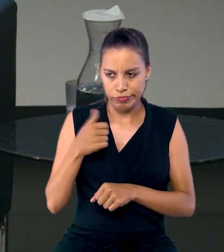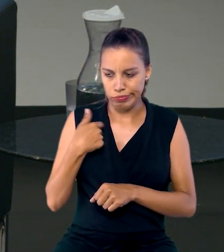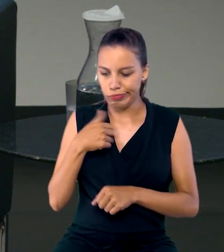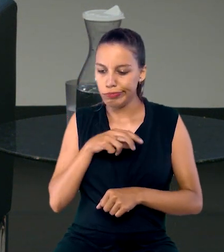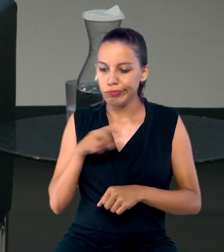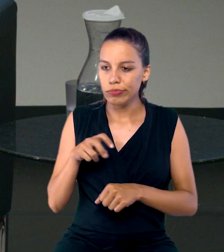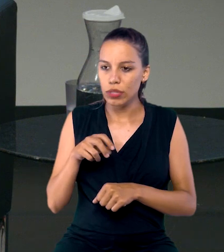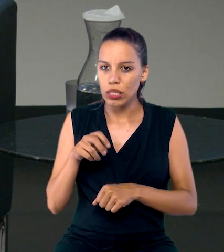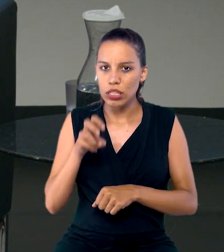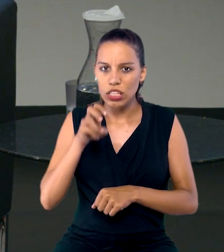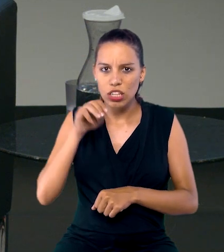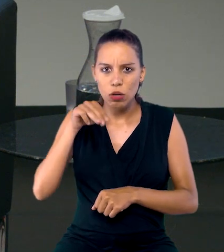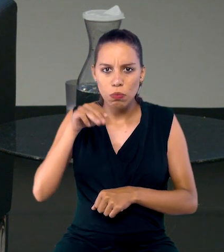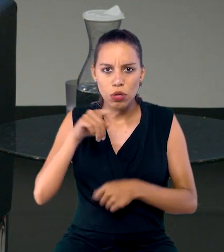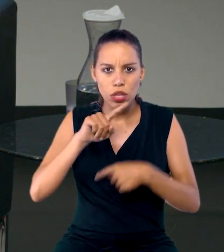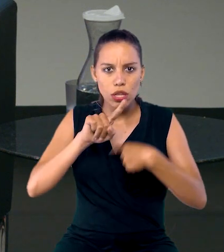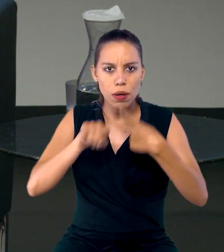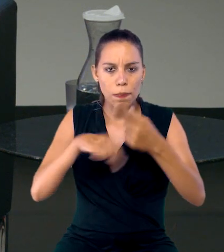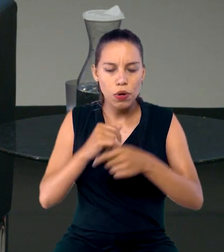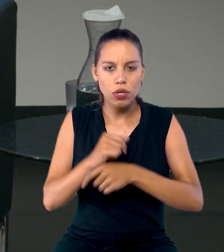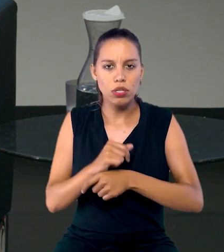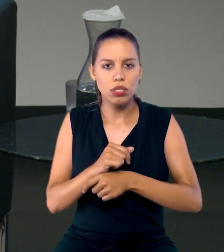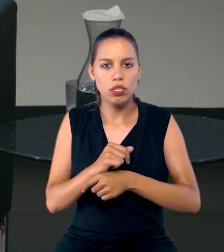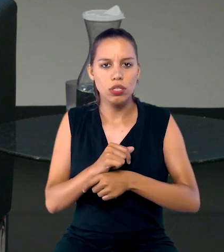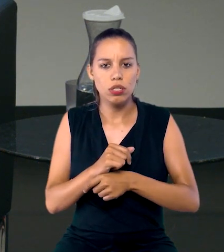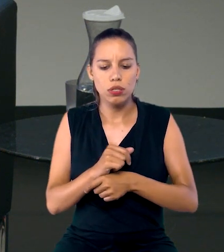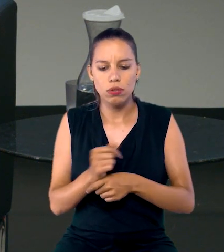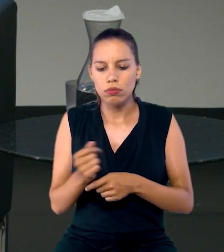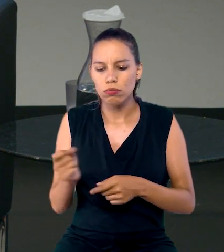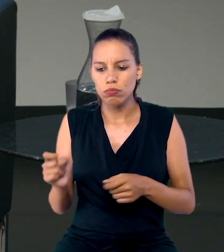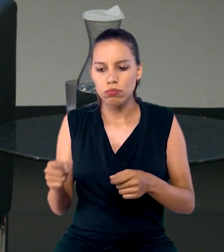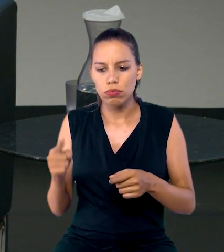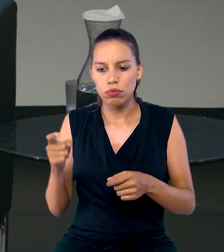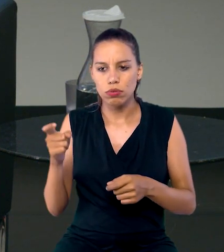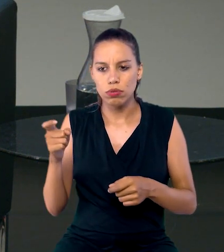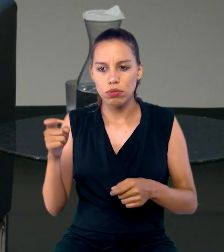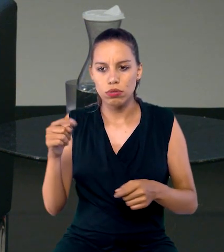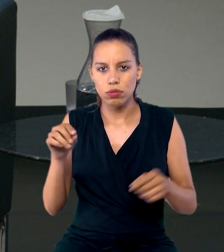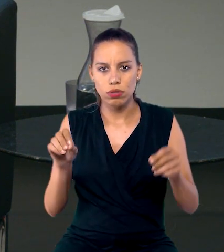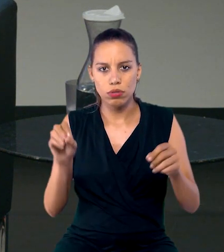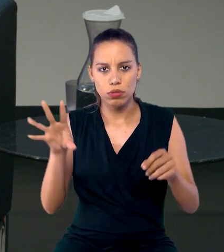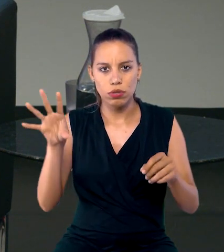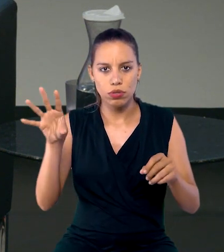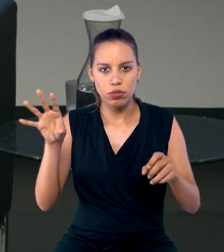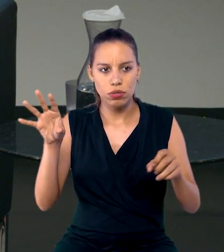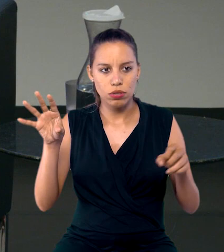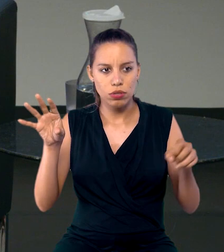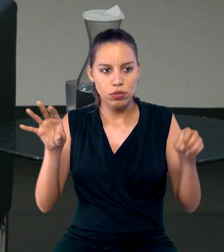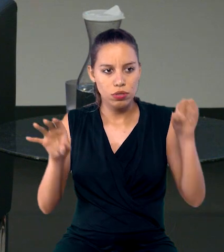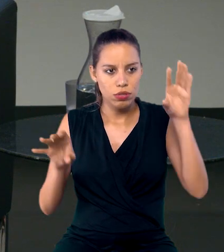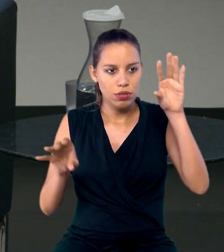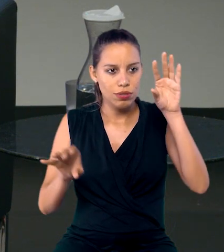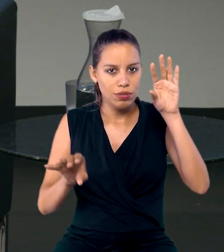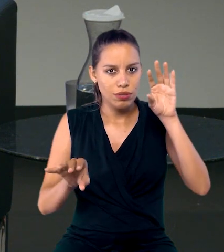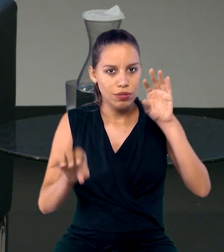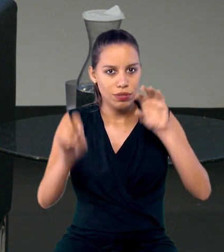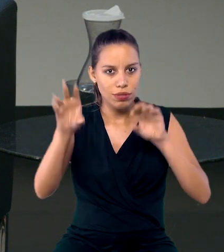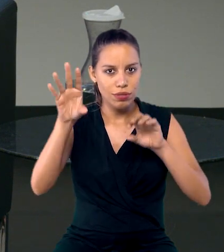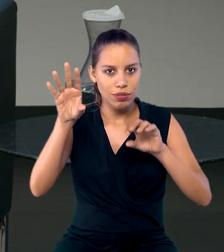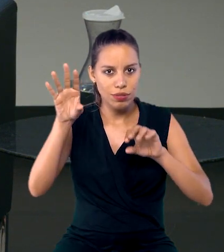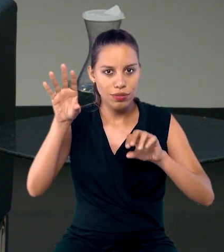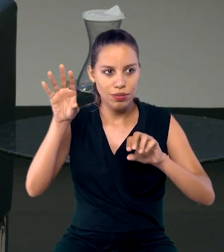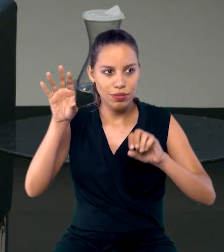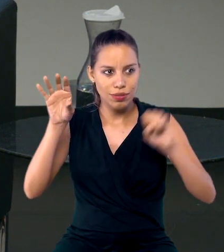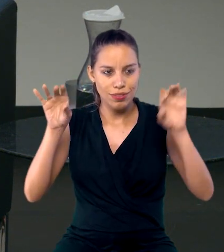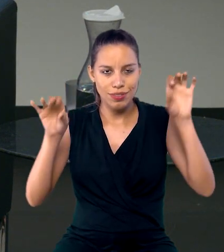E 5 minutos depois começou assim, uma luzinha, daqui a pouco outra luzinha,